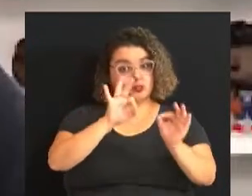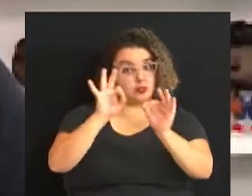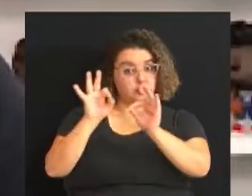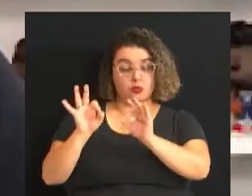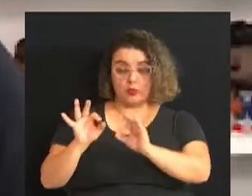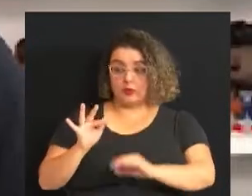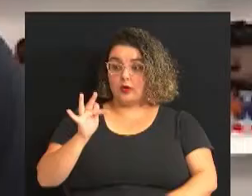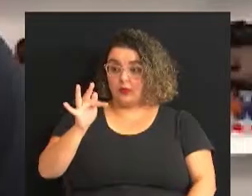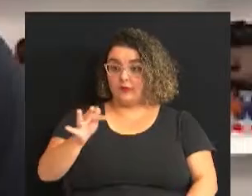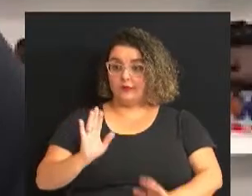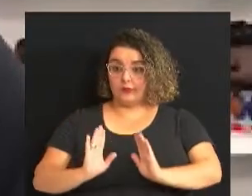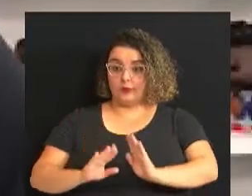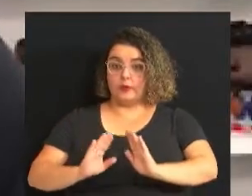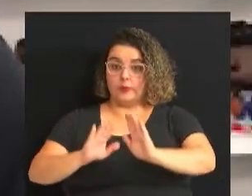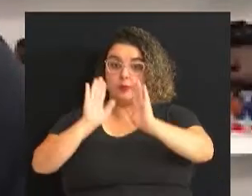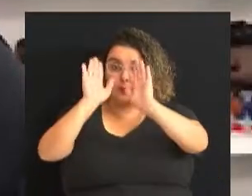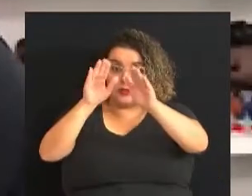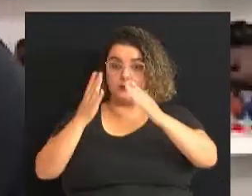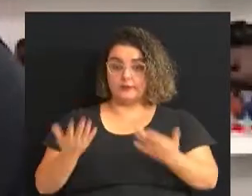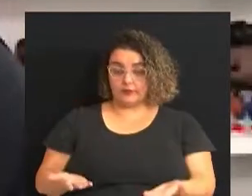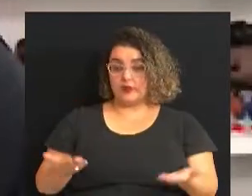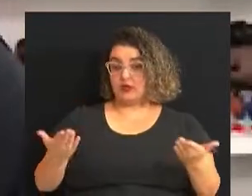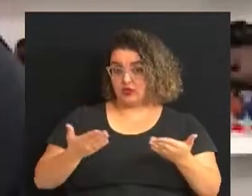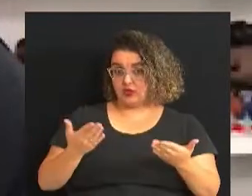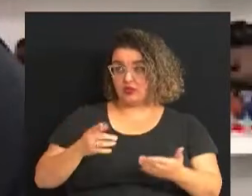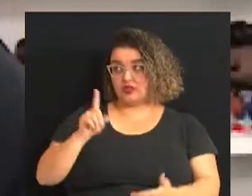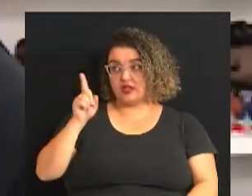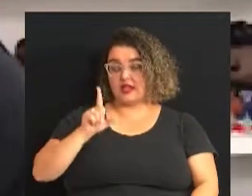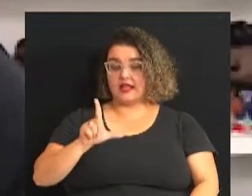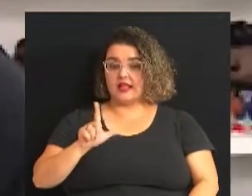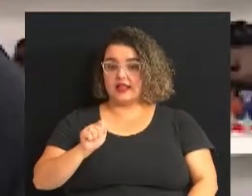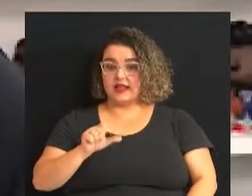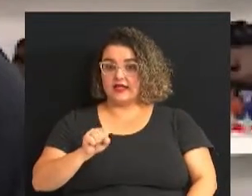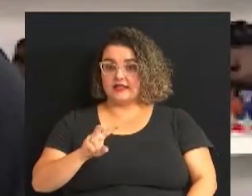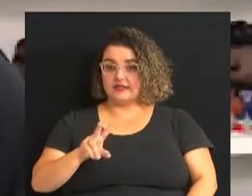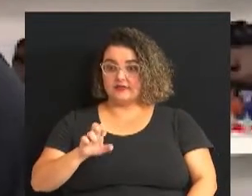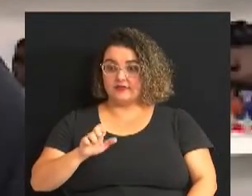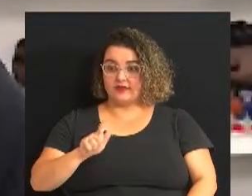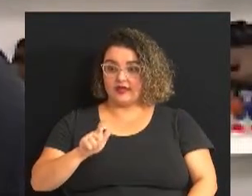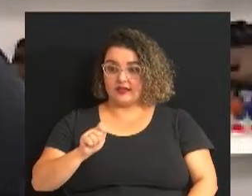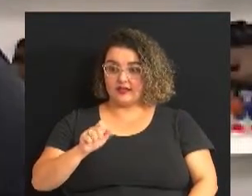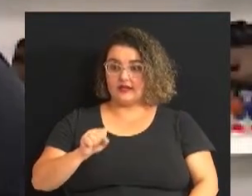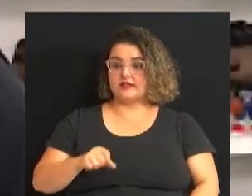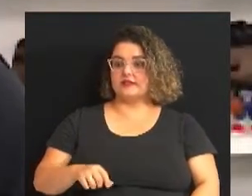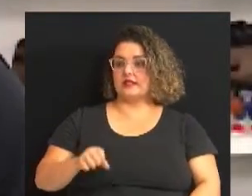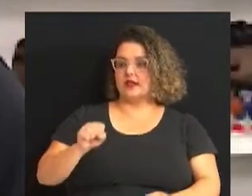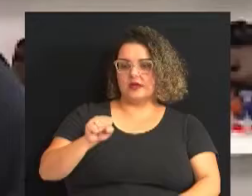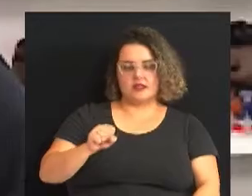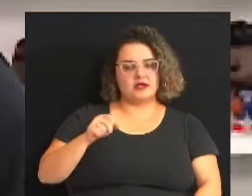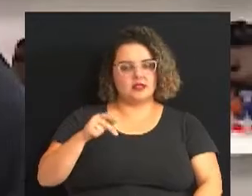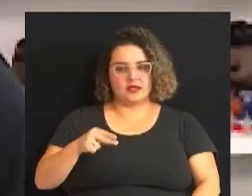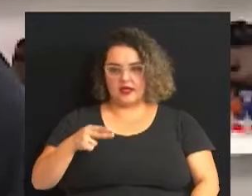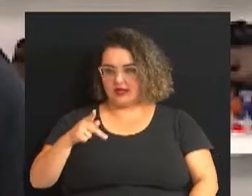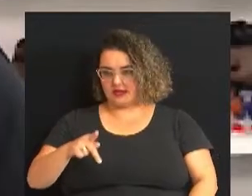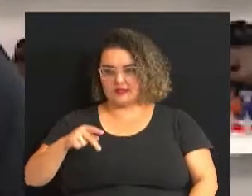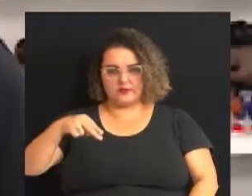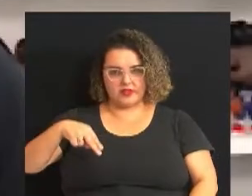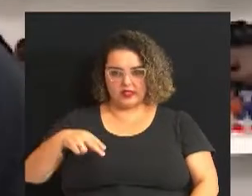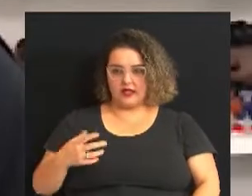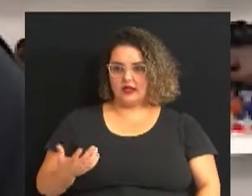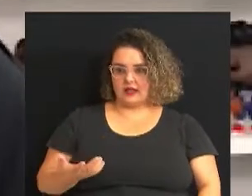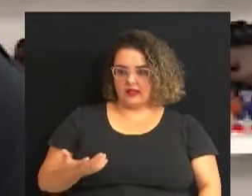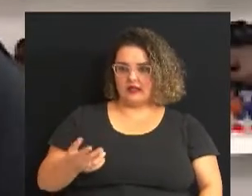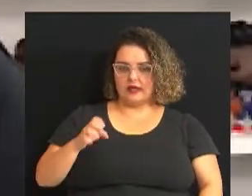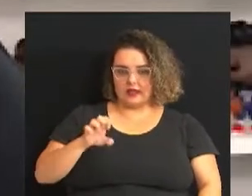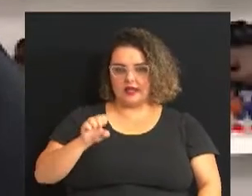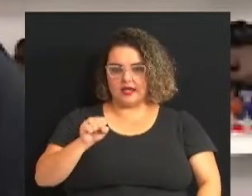do basquete. E a partir de hoje, em Las Vegas, também vai ter cobertura dos canais ESPN e também pelo League Pass, como você destacou,